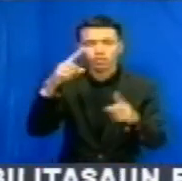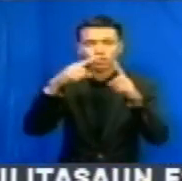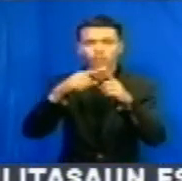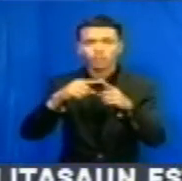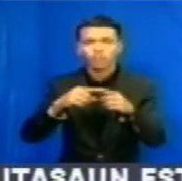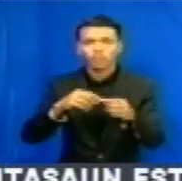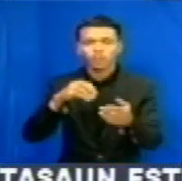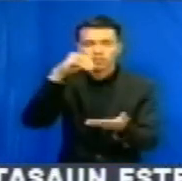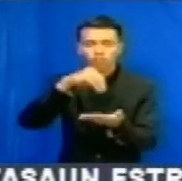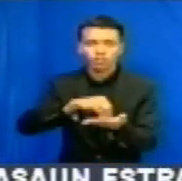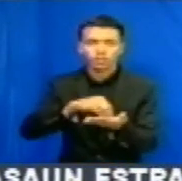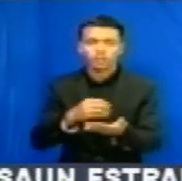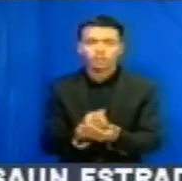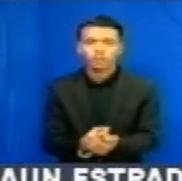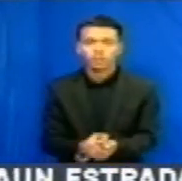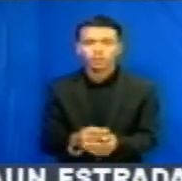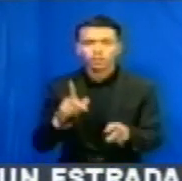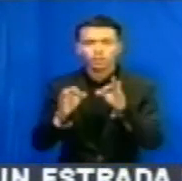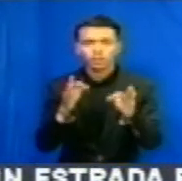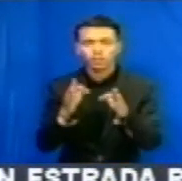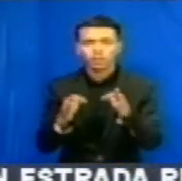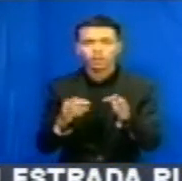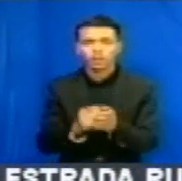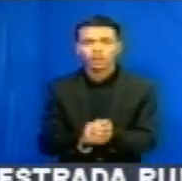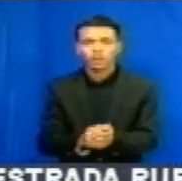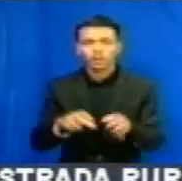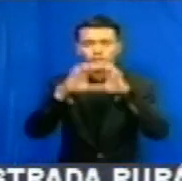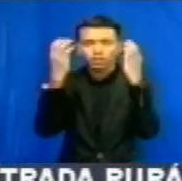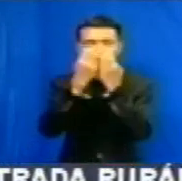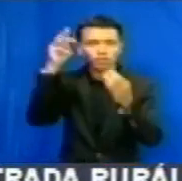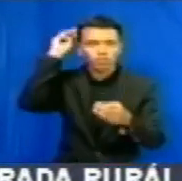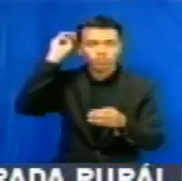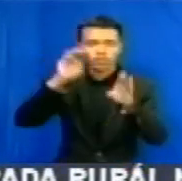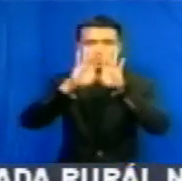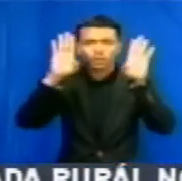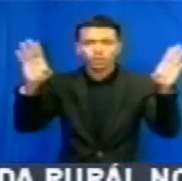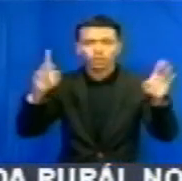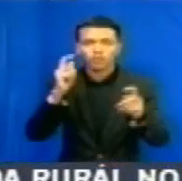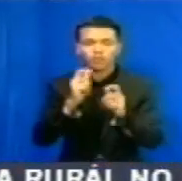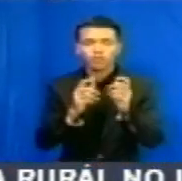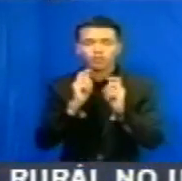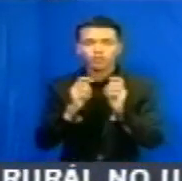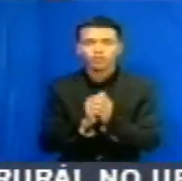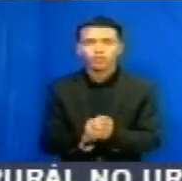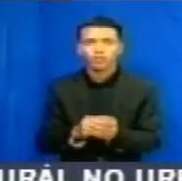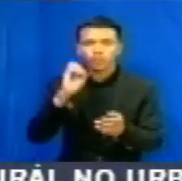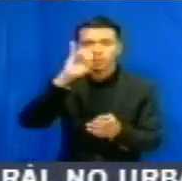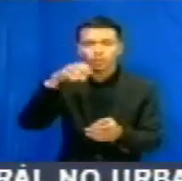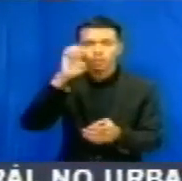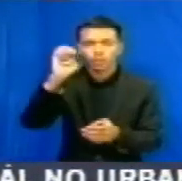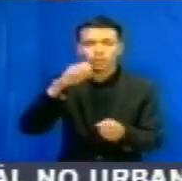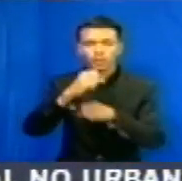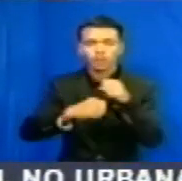Fundo Contingência. Entretanto, antes né, Conselho Ministro Mos aprovou na teto agregado orçamento geral do Estado